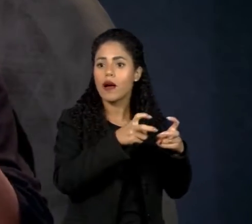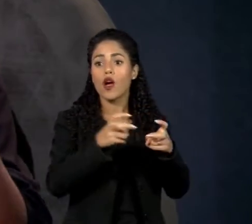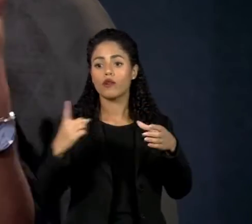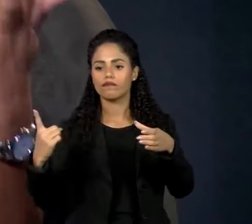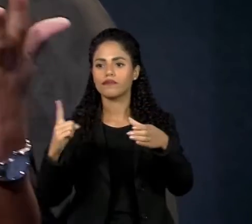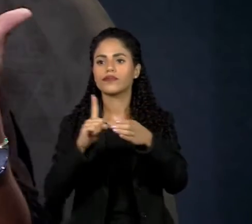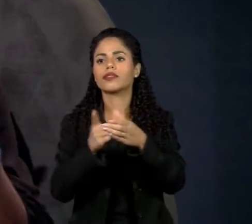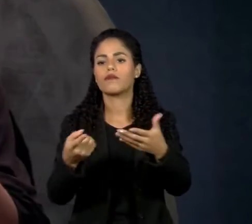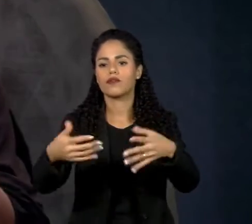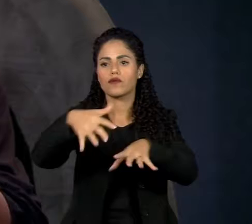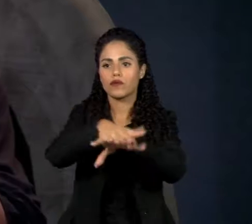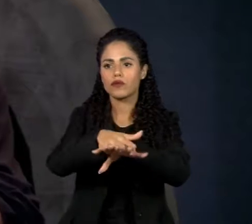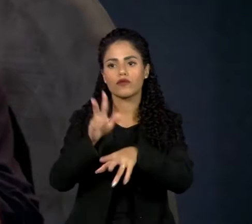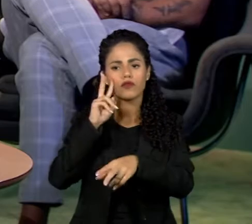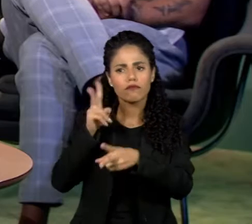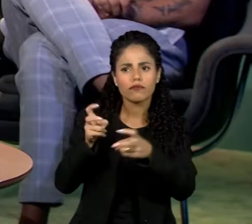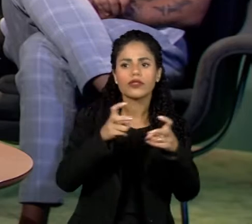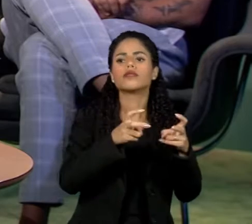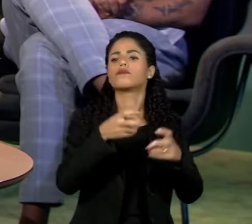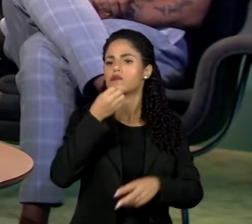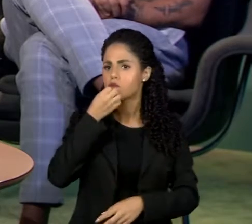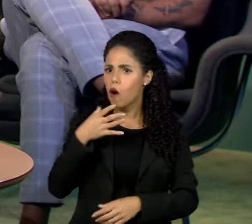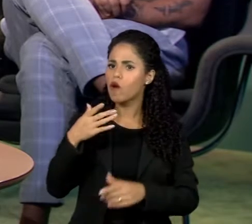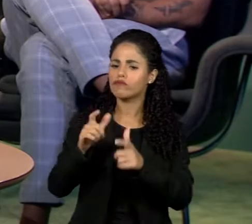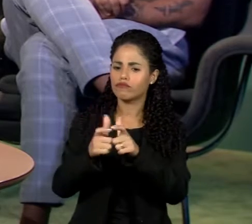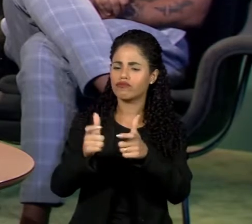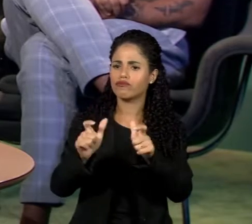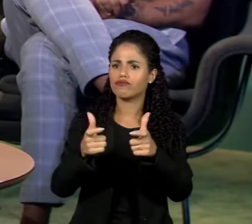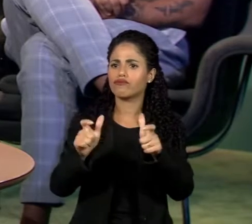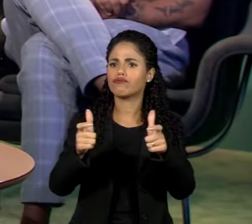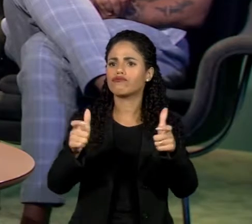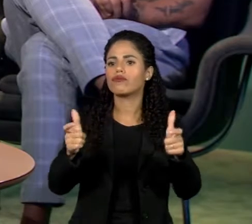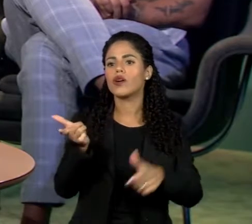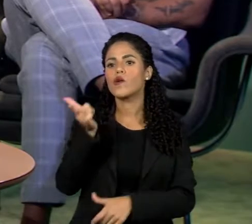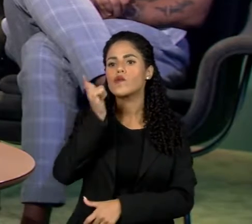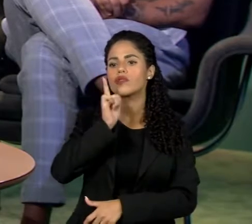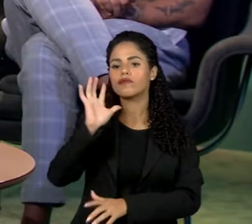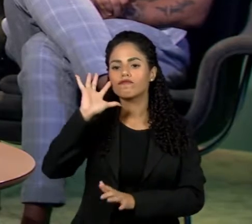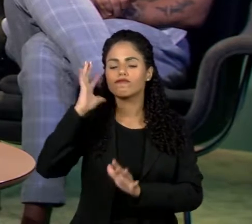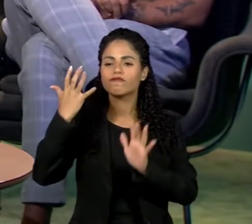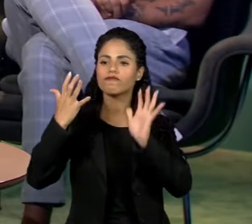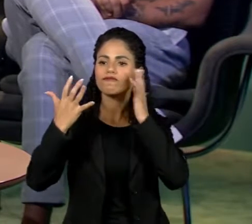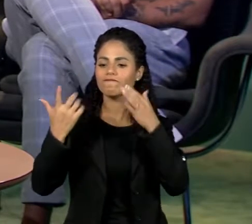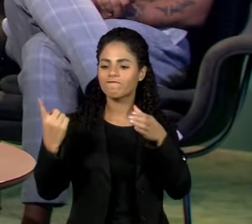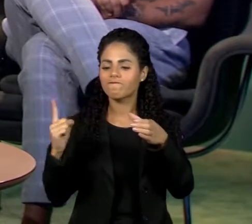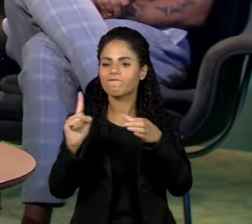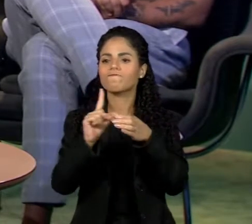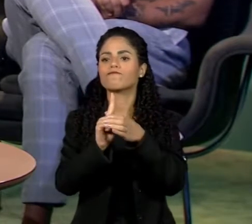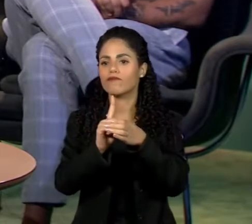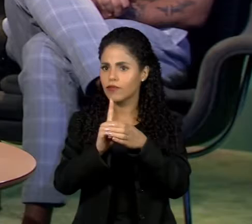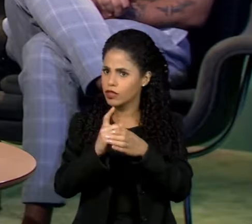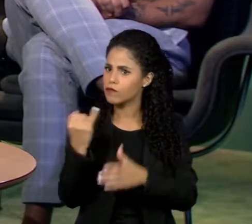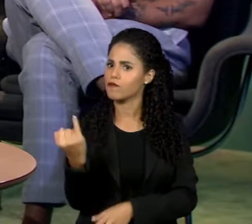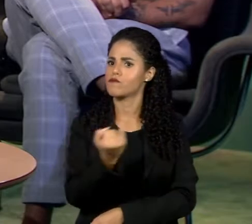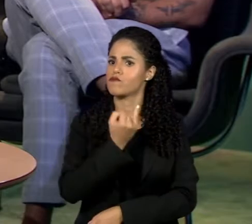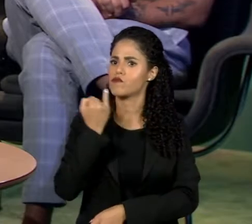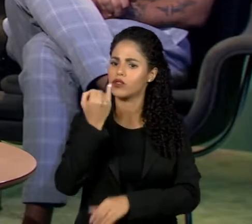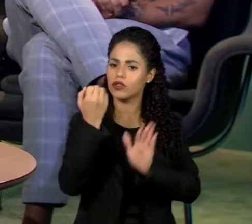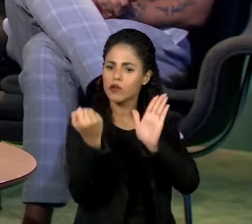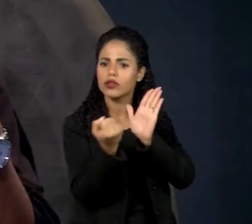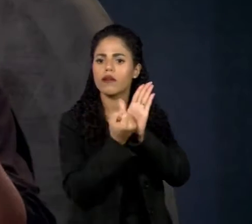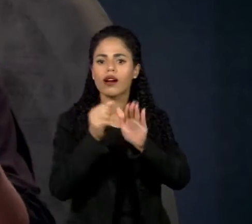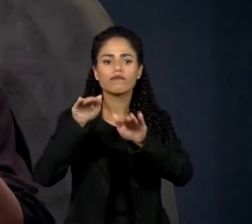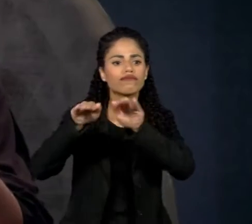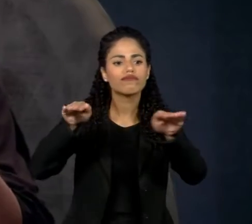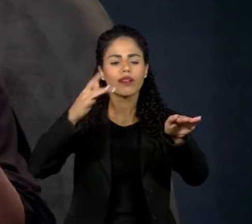uma necessidade, né? E a partir disso gerar uma solução. Então existe sim uma demanda muito grande pelas marcas de quererem